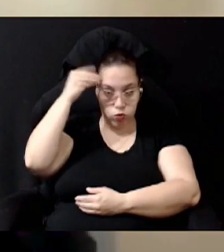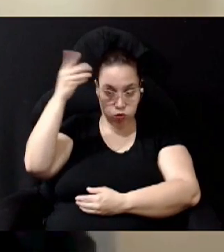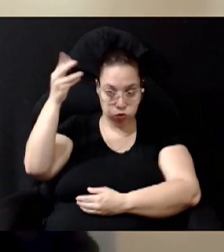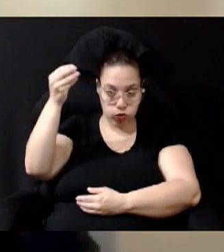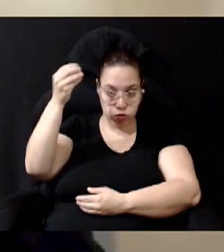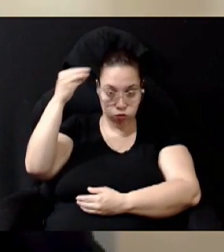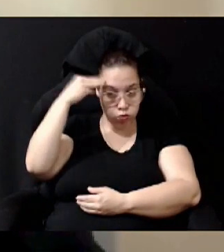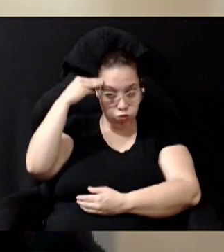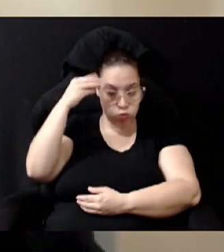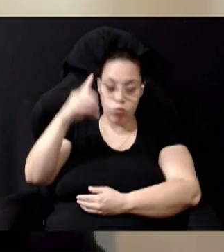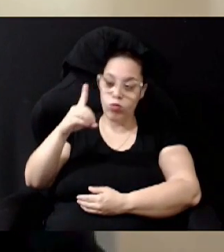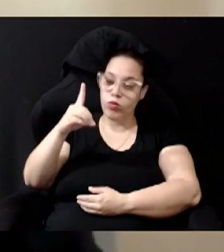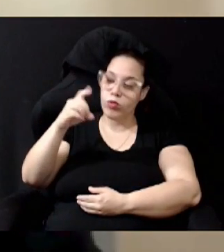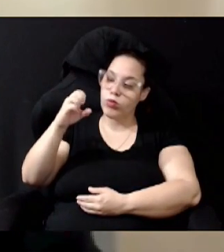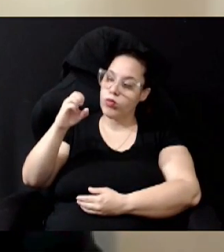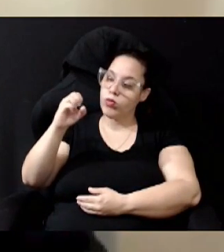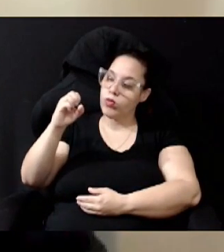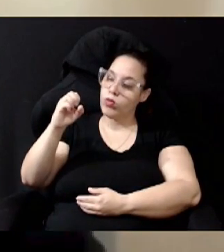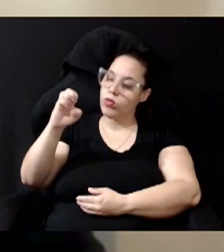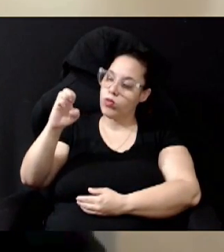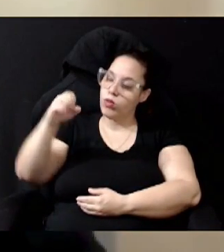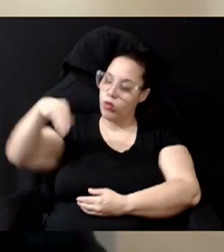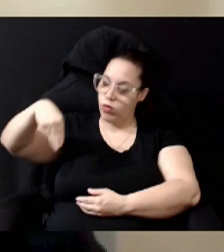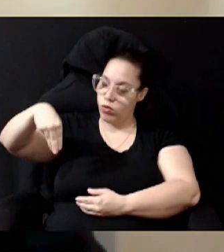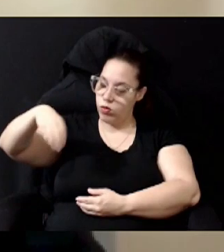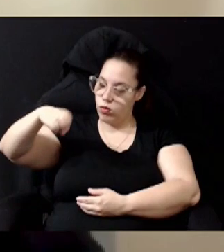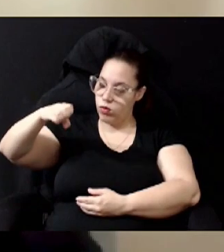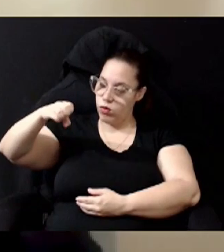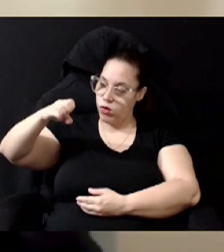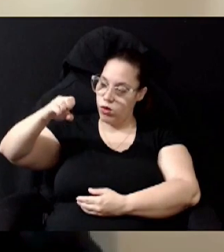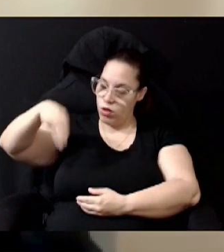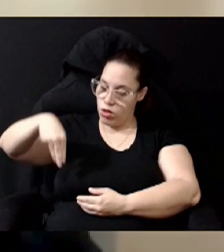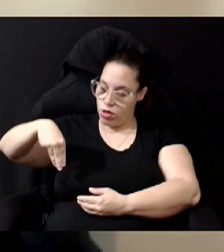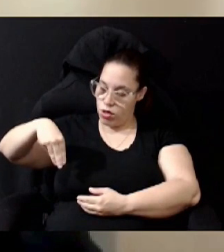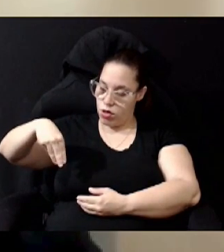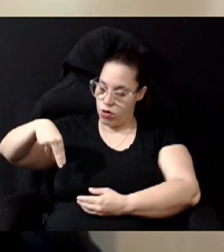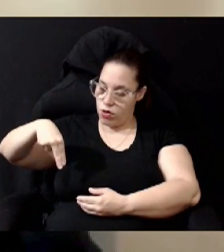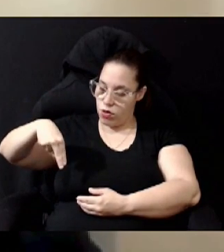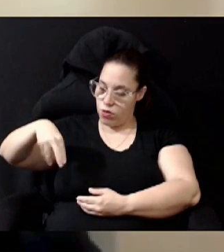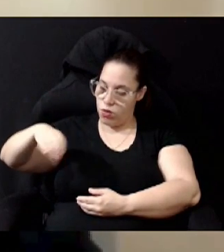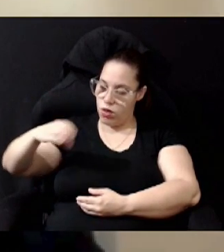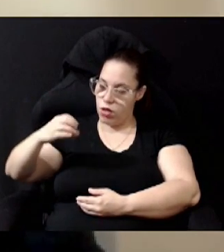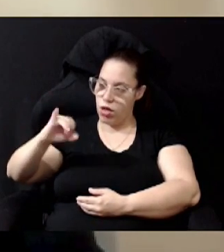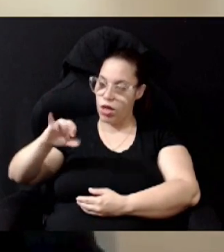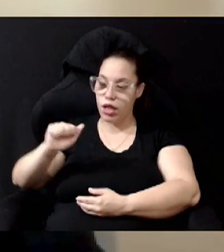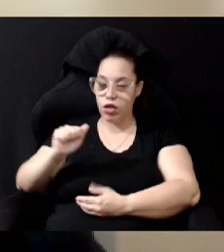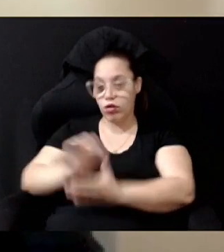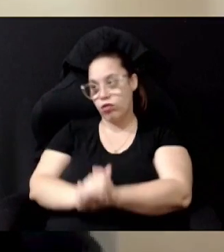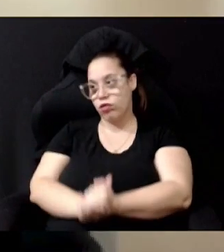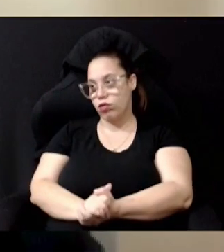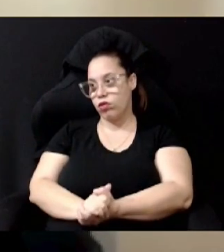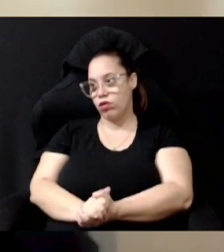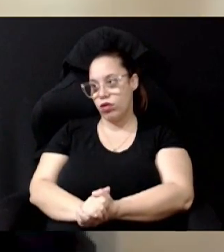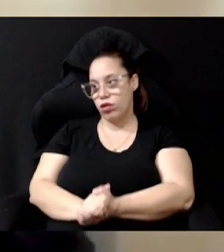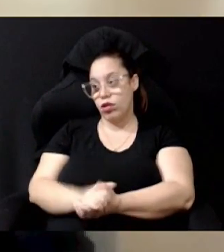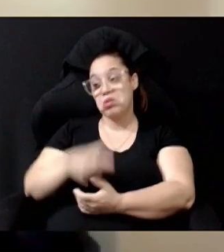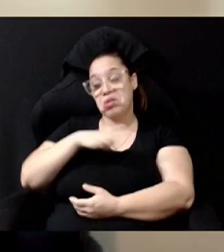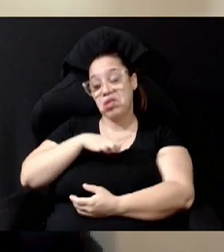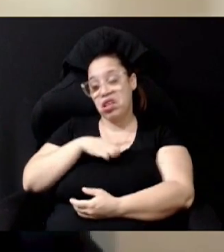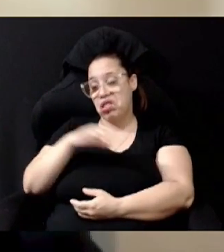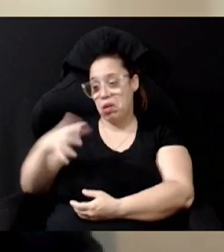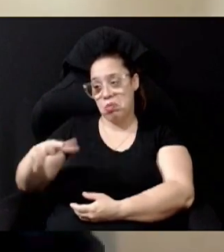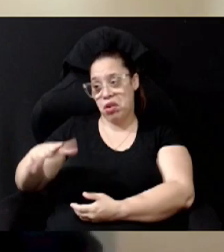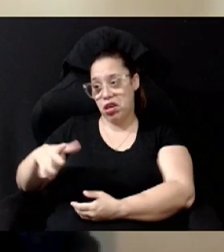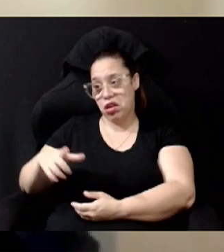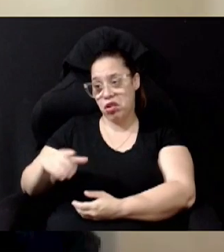Não são todos os grupos, não é de forma homogênea que se pode dizer que as pessoas que têm Parkinson vão desenvolver